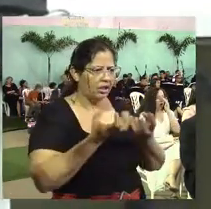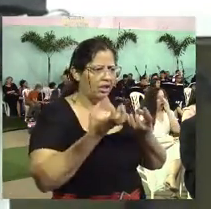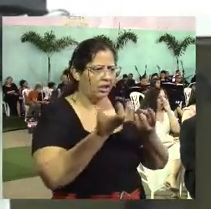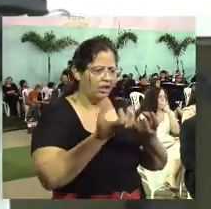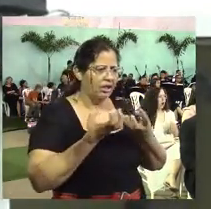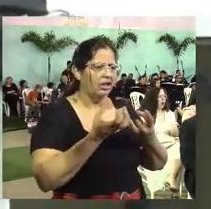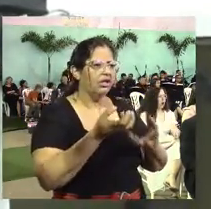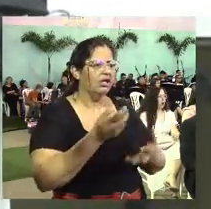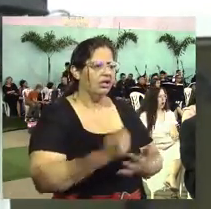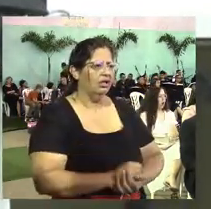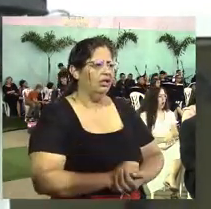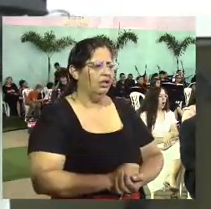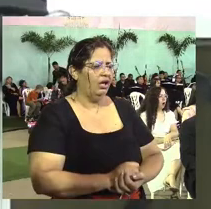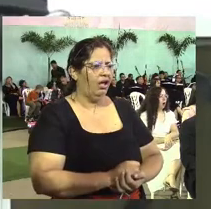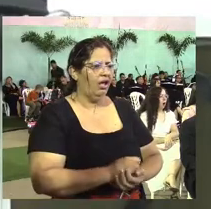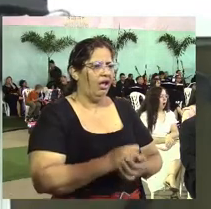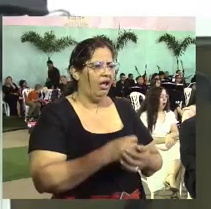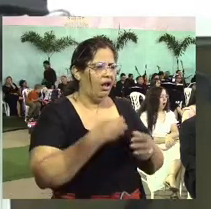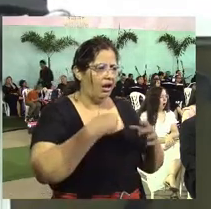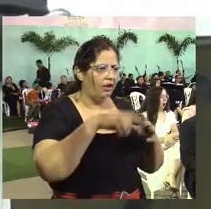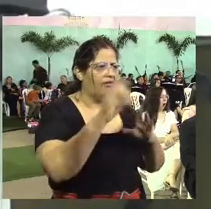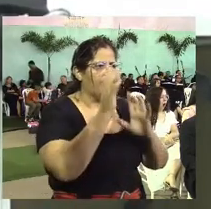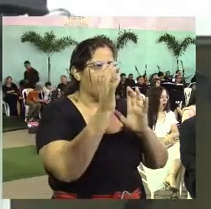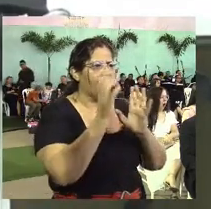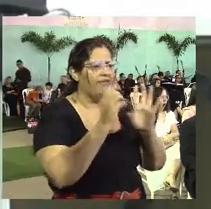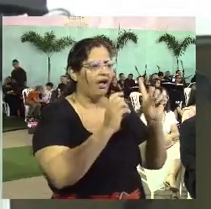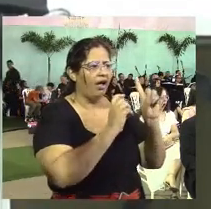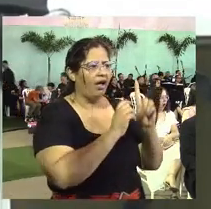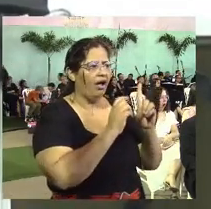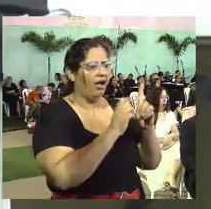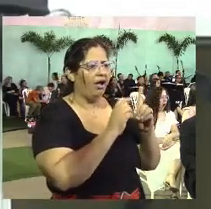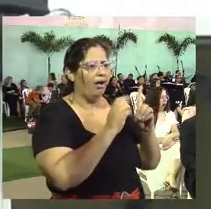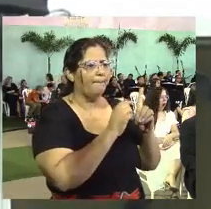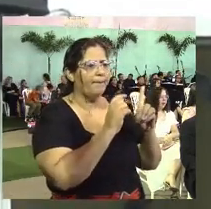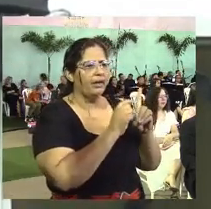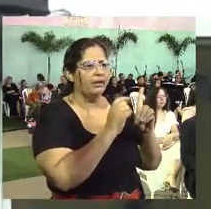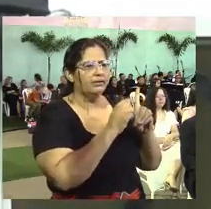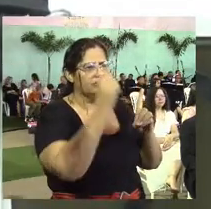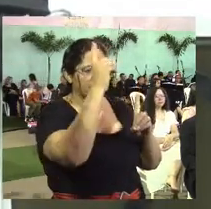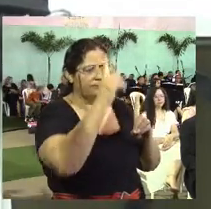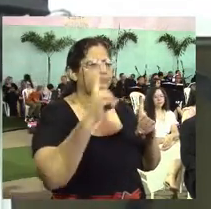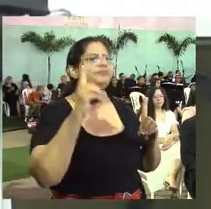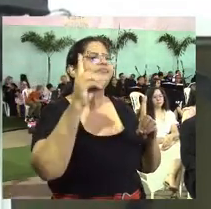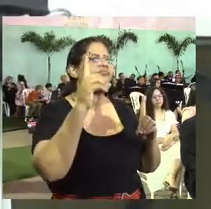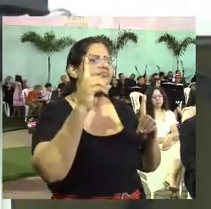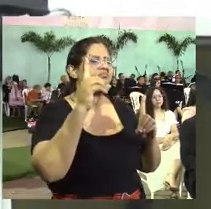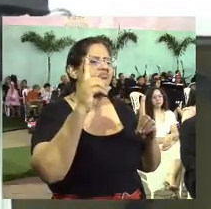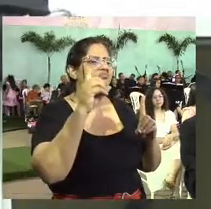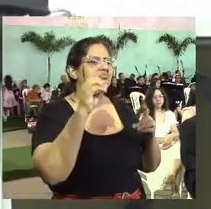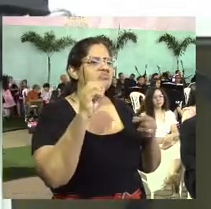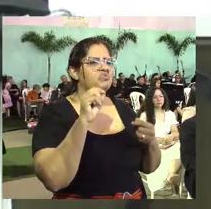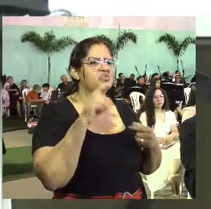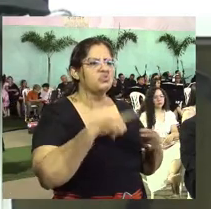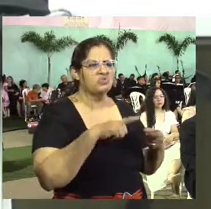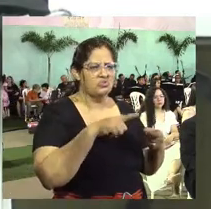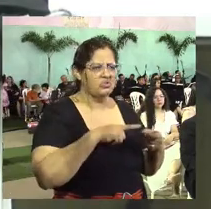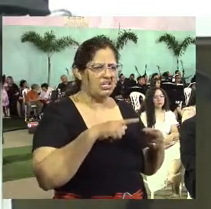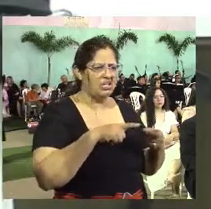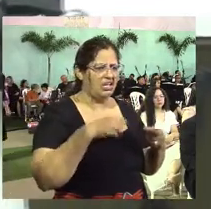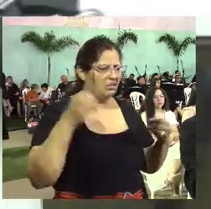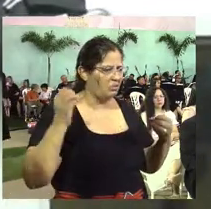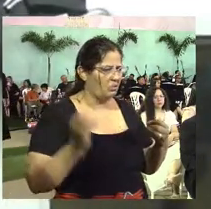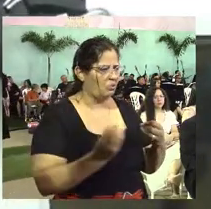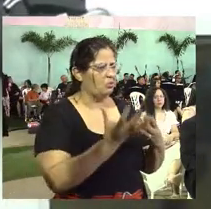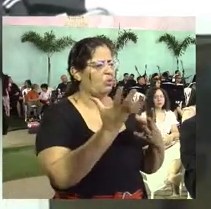tem que sair da zona de como é que você passa o ano inteiro não ganha uma alma não tem um novo convertido na sua Congregação de você